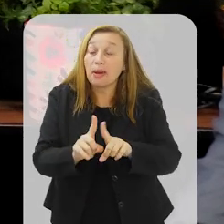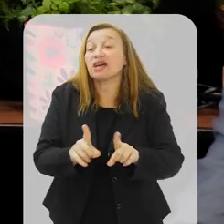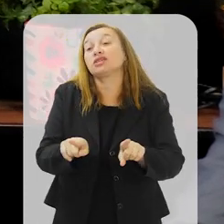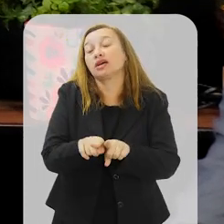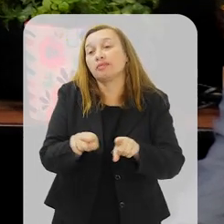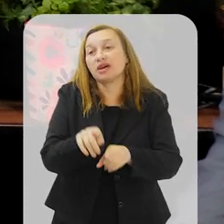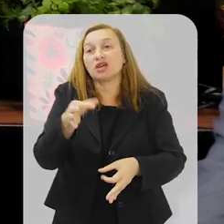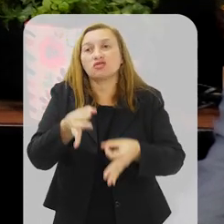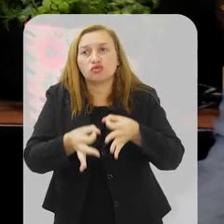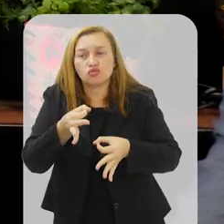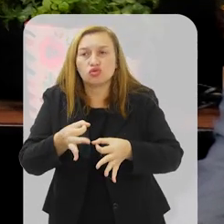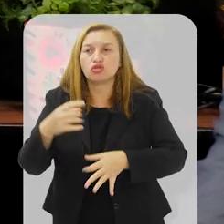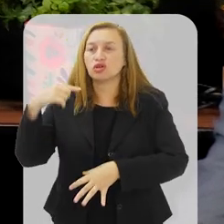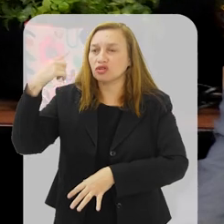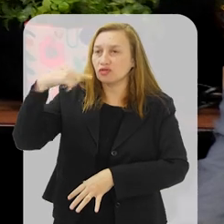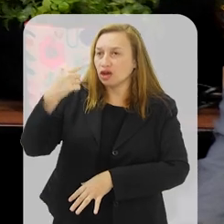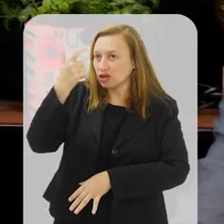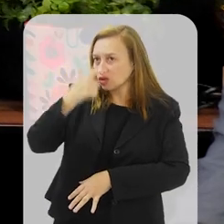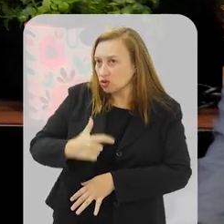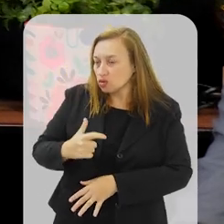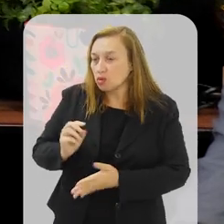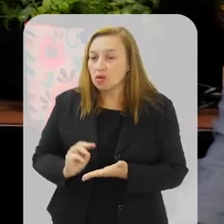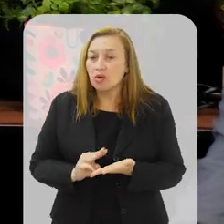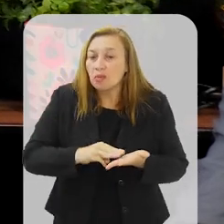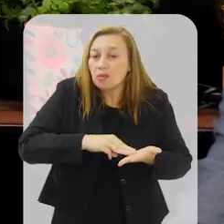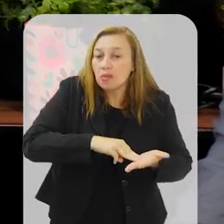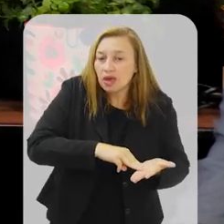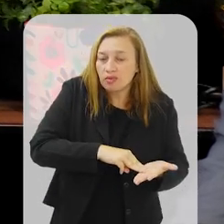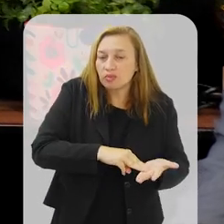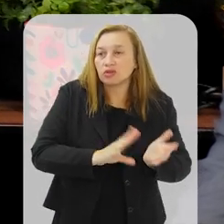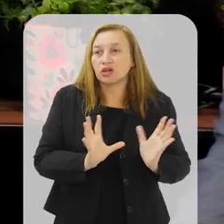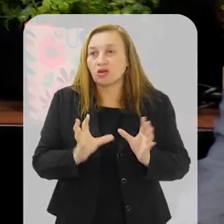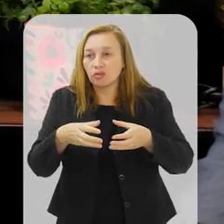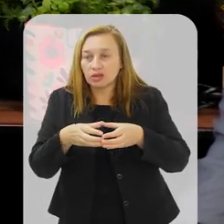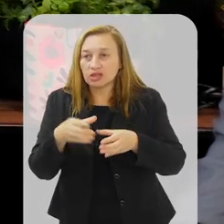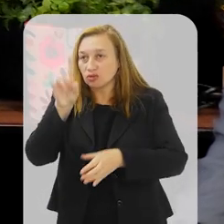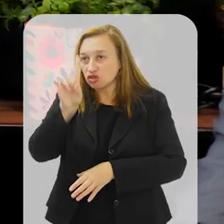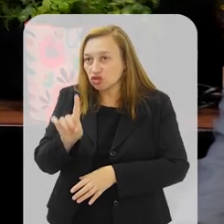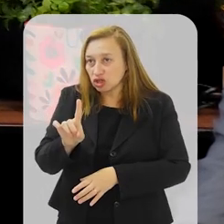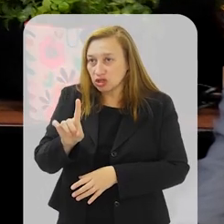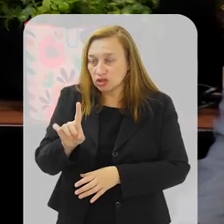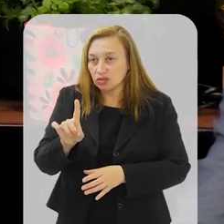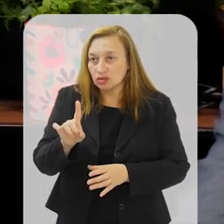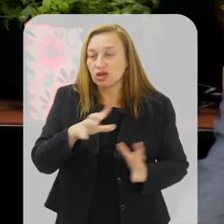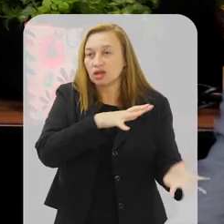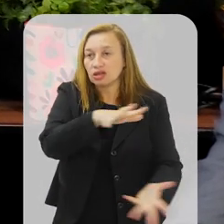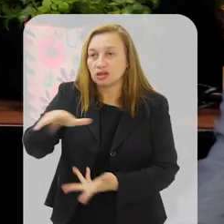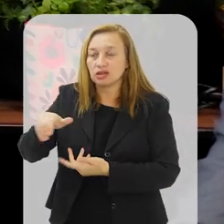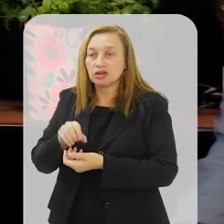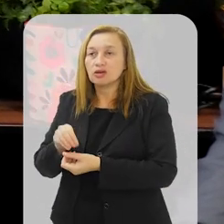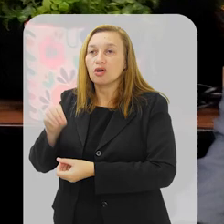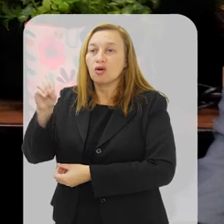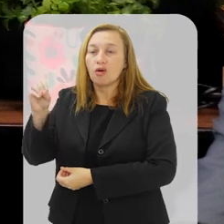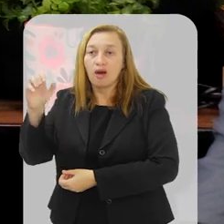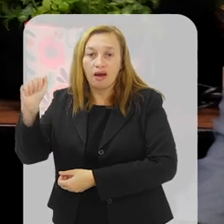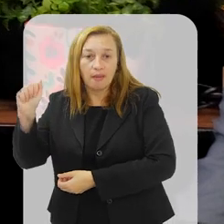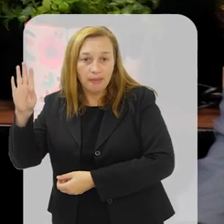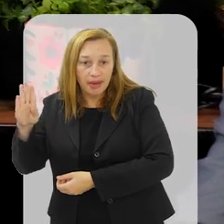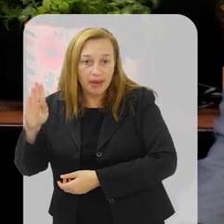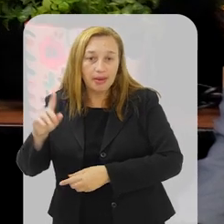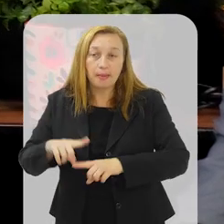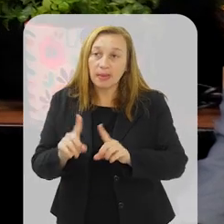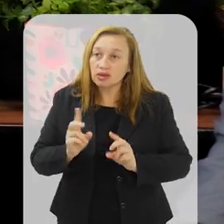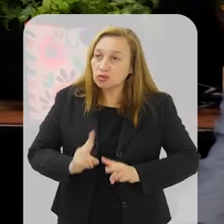jurista né enquanto advogado não só enquanto membro da comissão de direito internacional da OAB mas como advogado atuante